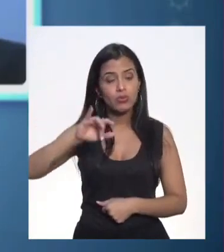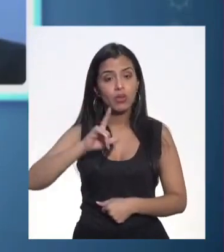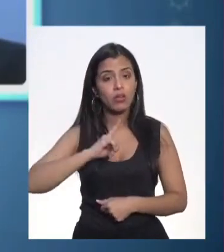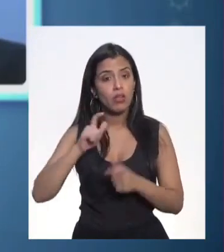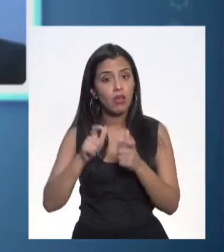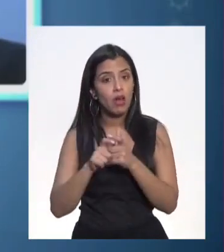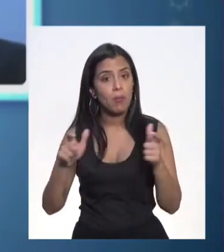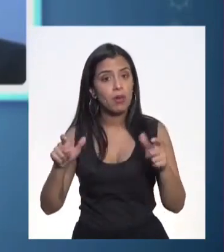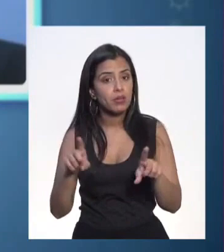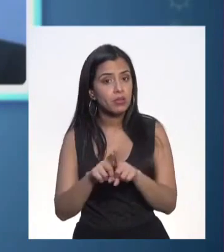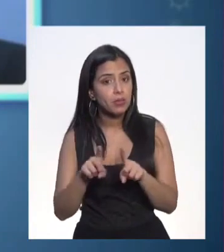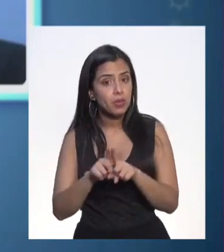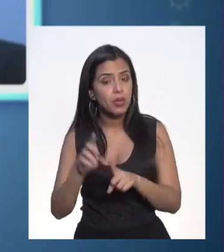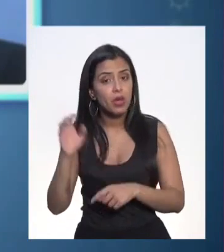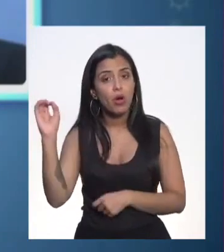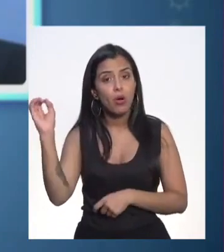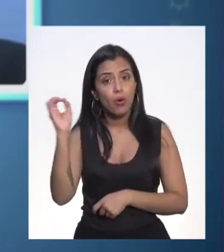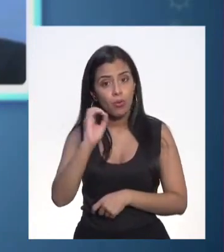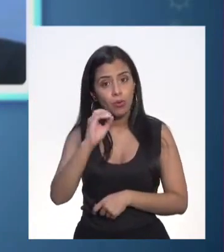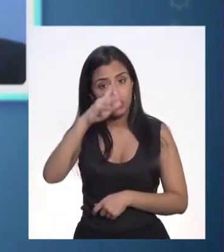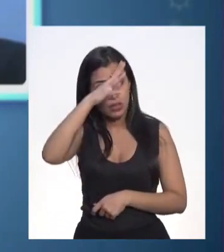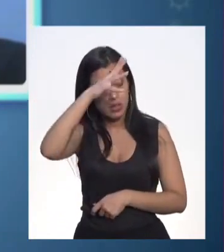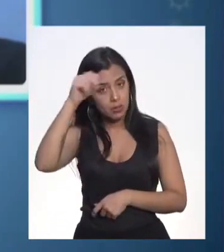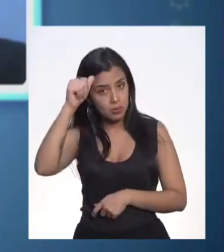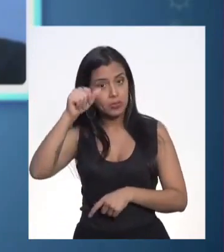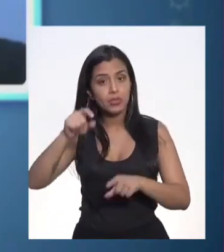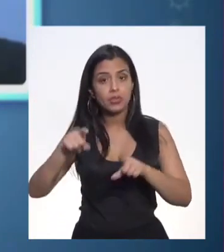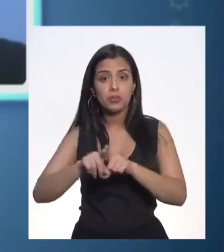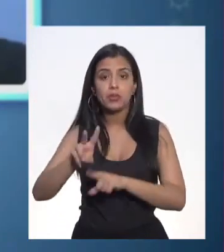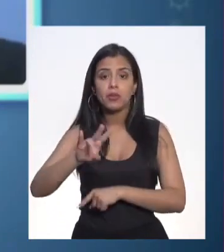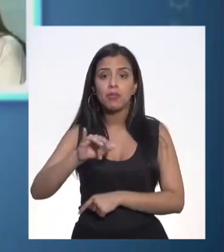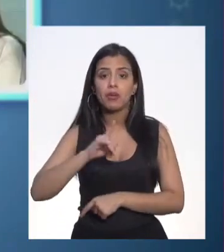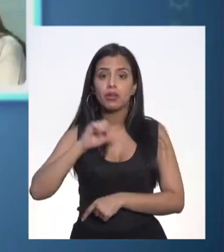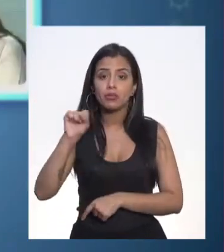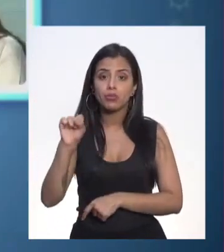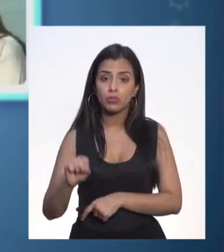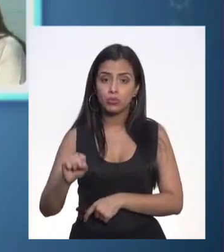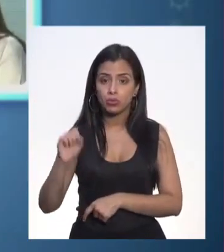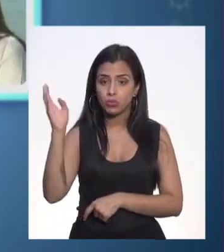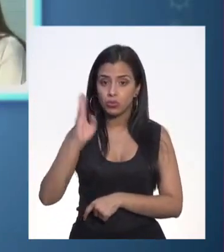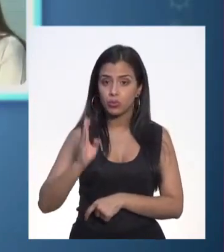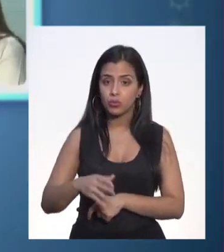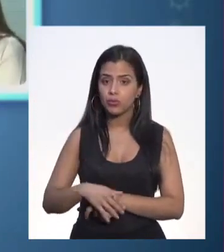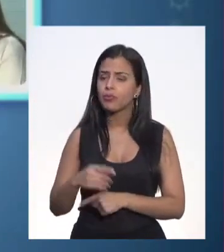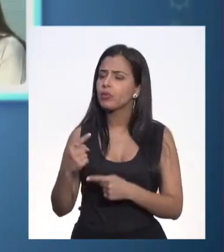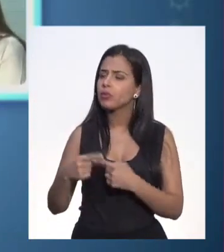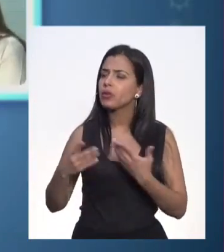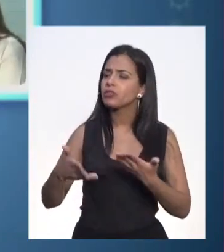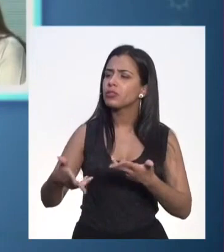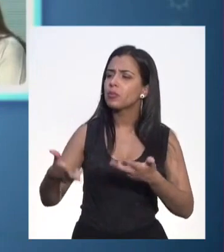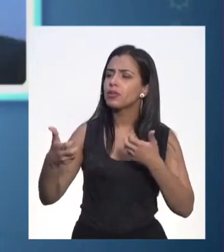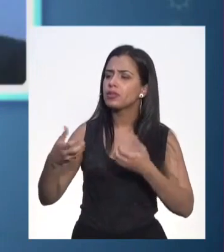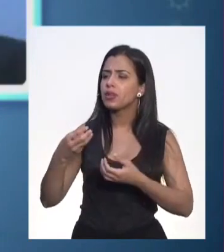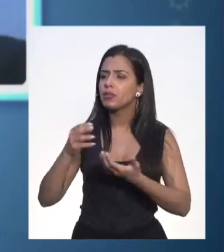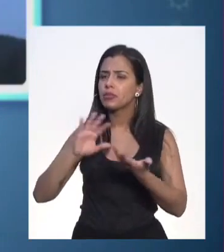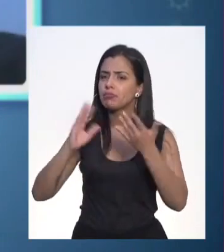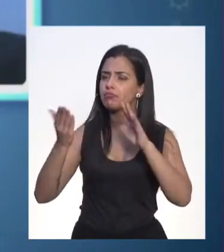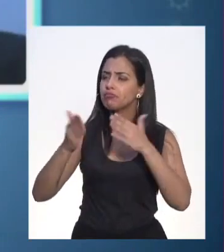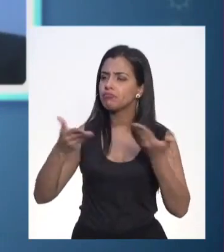chuva no oeste da Amazônia e no extremo sul do Brasil. Por que a gente já está vendo esse tipo de evento ocorrer